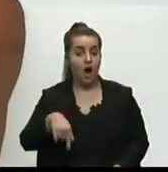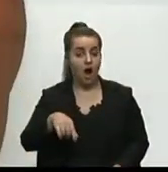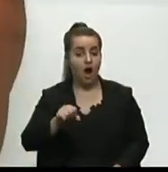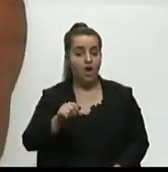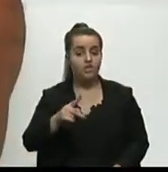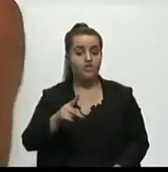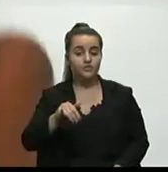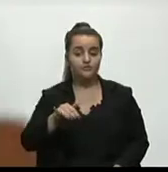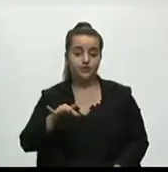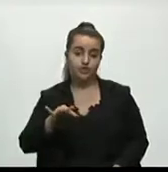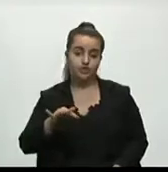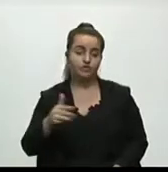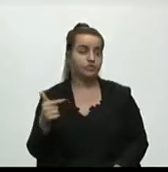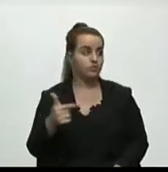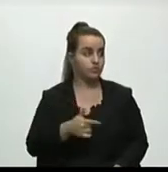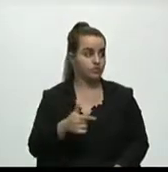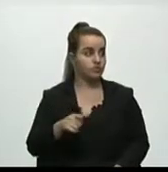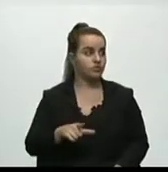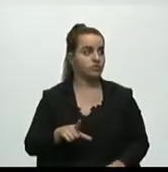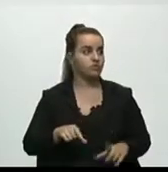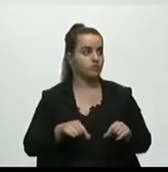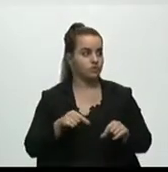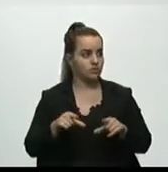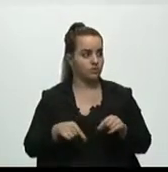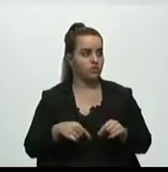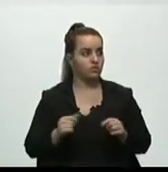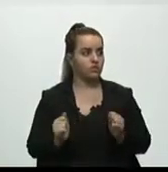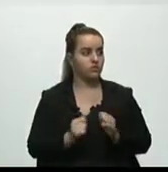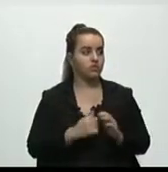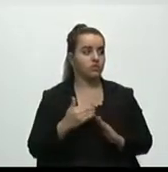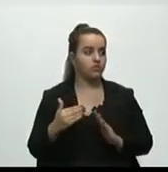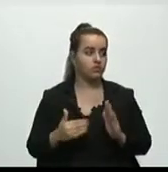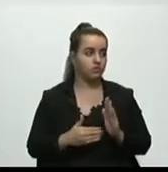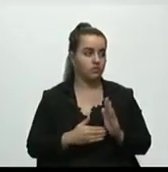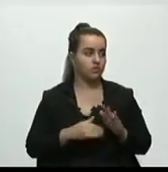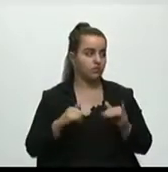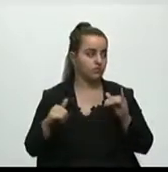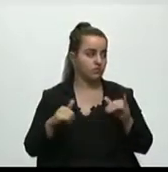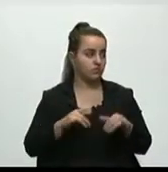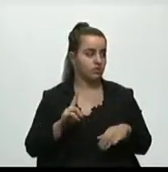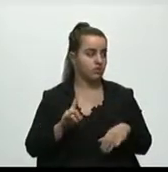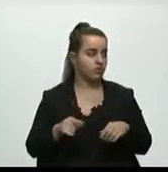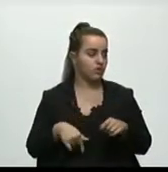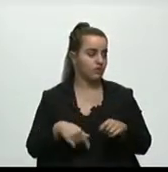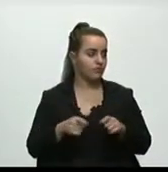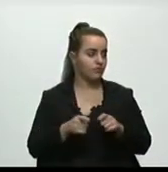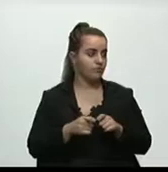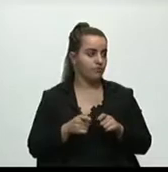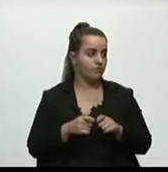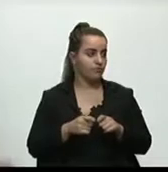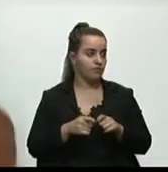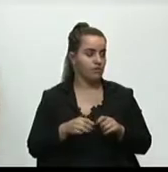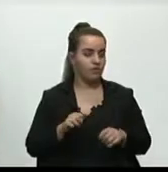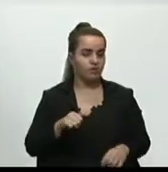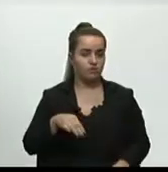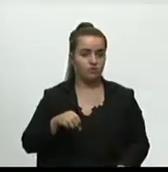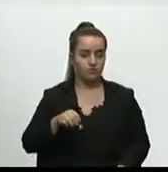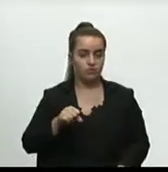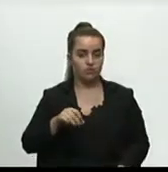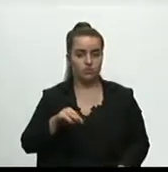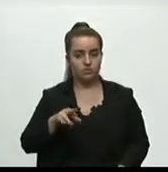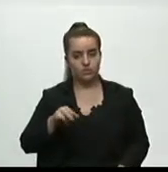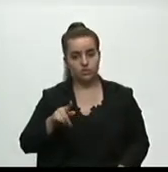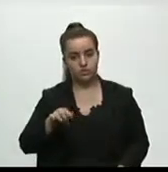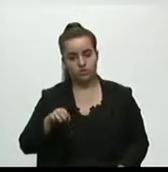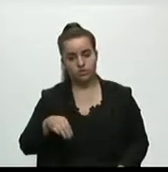desvio padrão populacional, pois eu tenho todos os dados da minha população, não foi feita uma amostragem. 2, igual. Tenho, então,